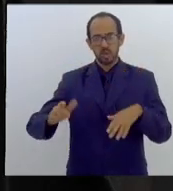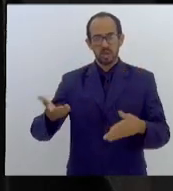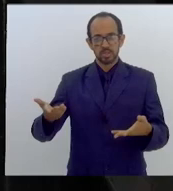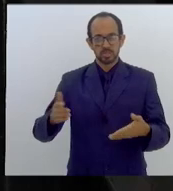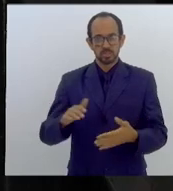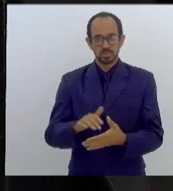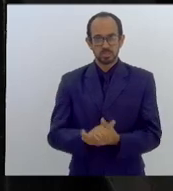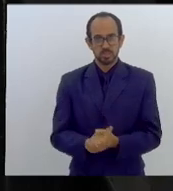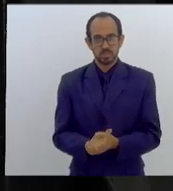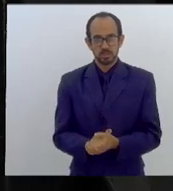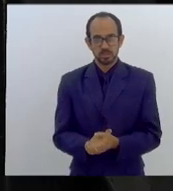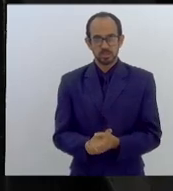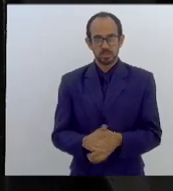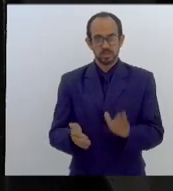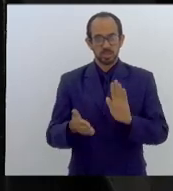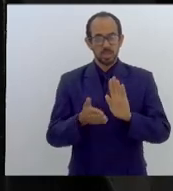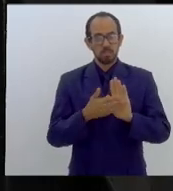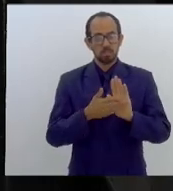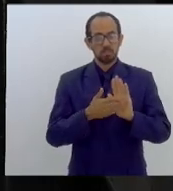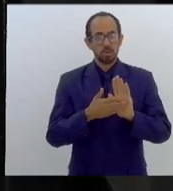programação de